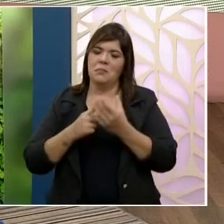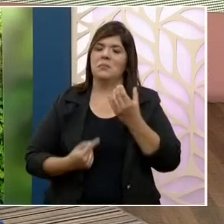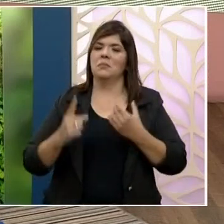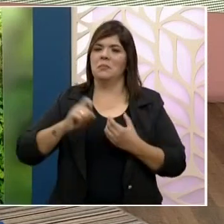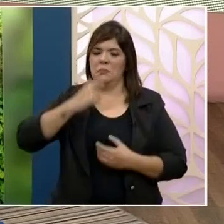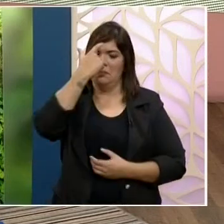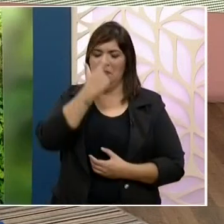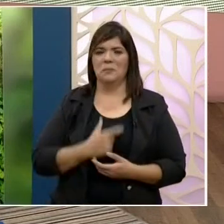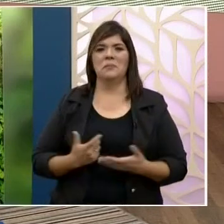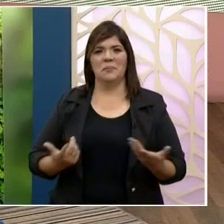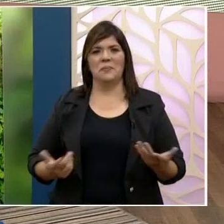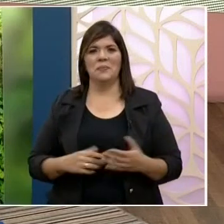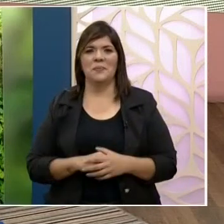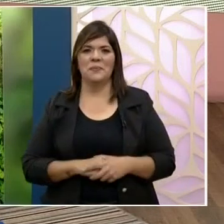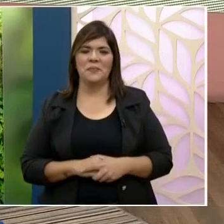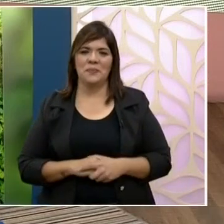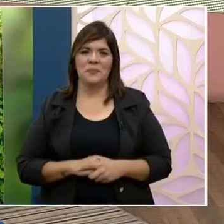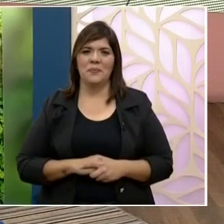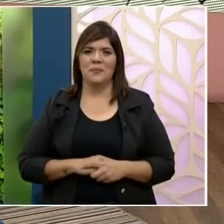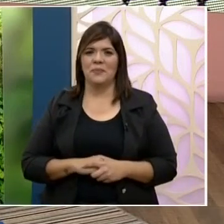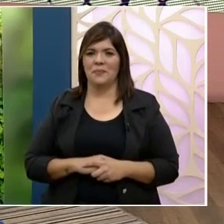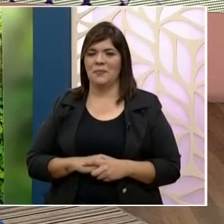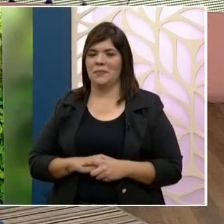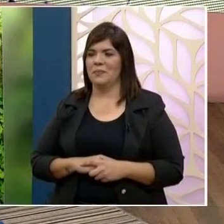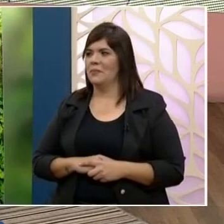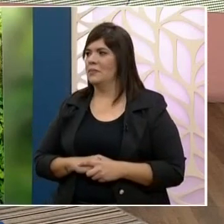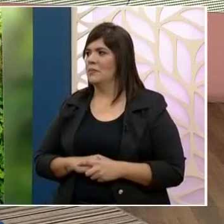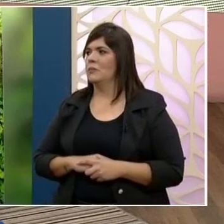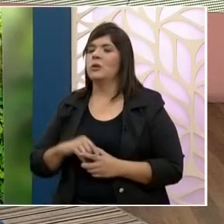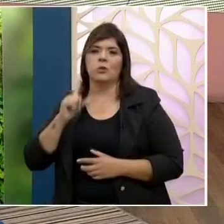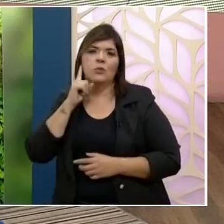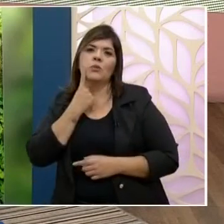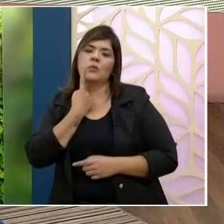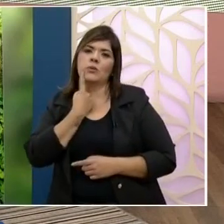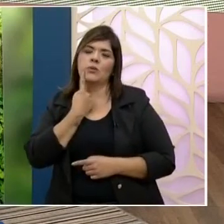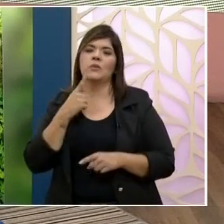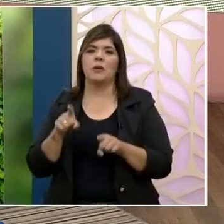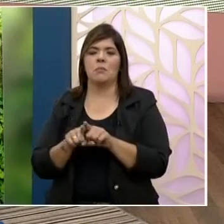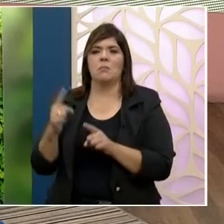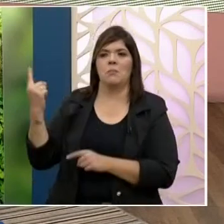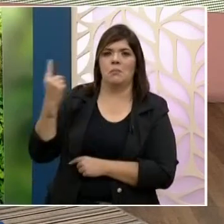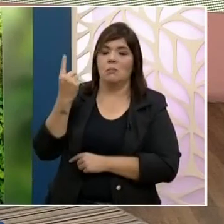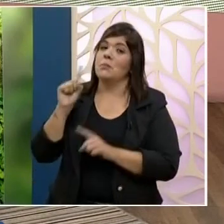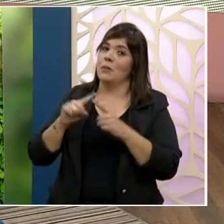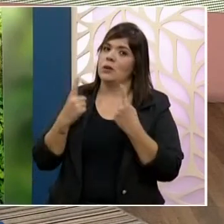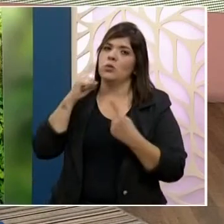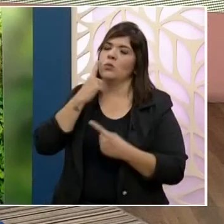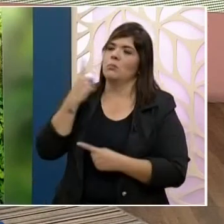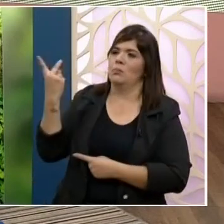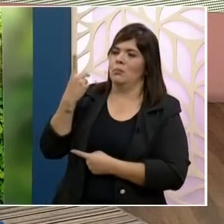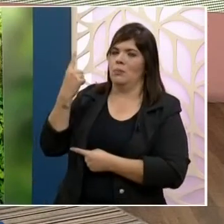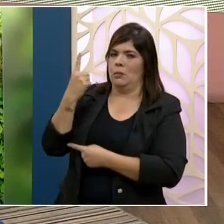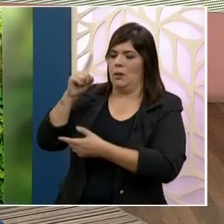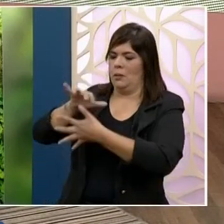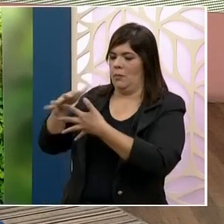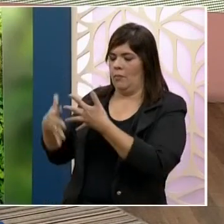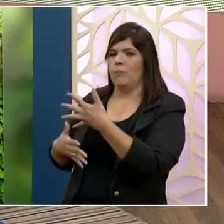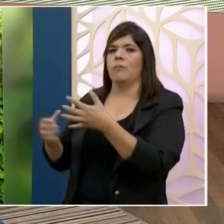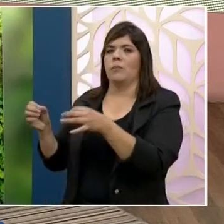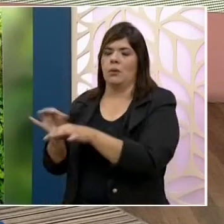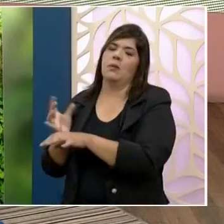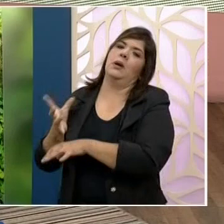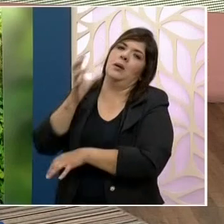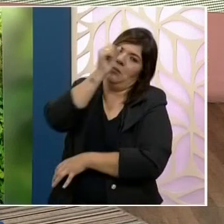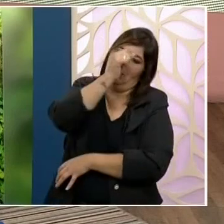Libras, que é a língua brasileira de sinais. E no caso do surdo, o contrário, a língua materna, a primeira língua Libras e a segunda língua